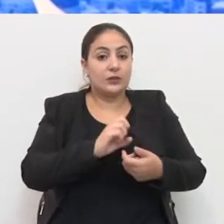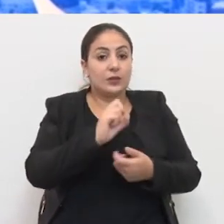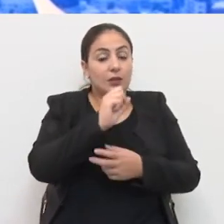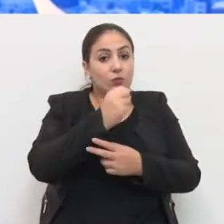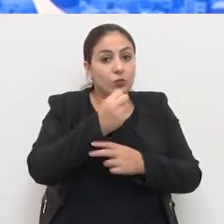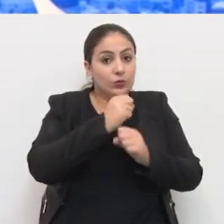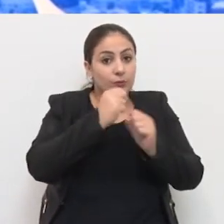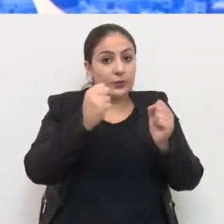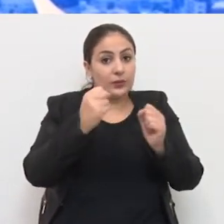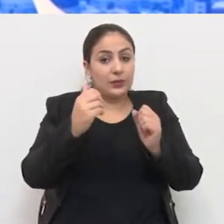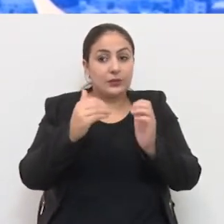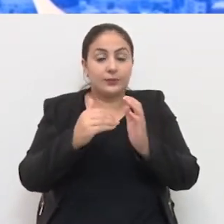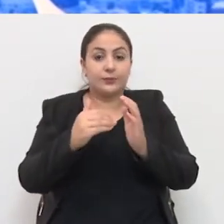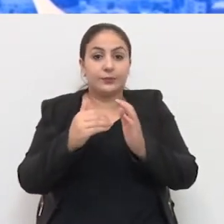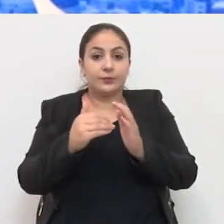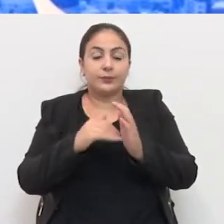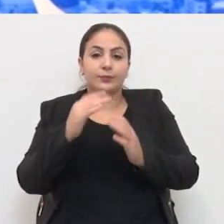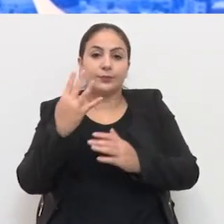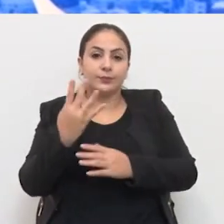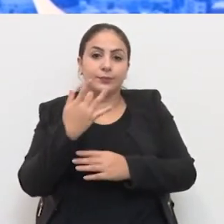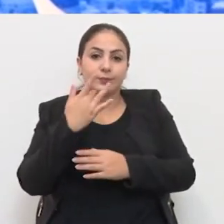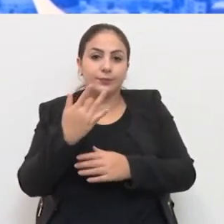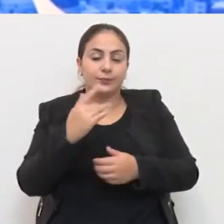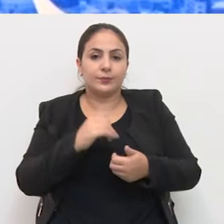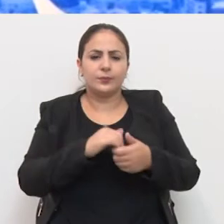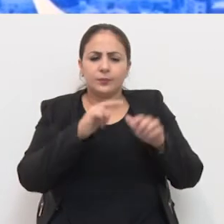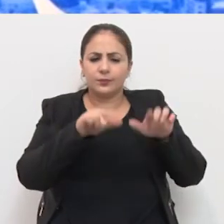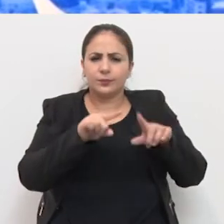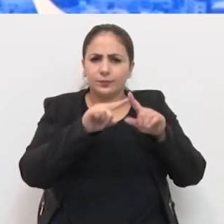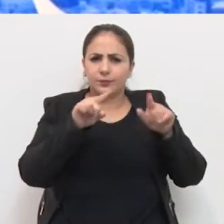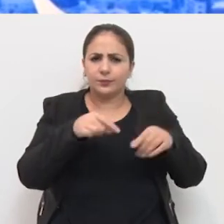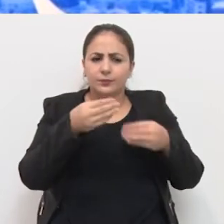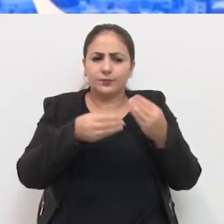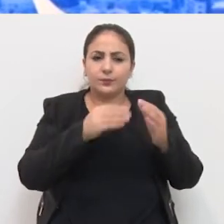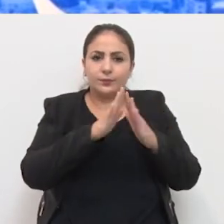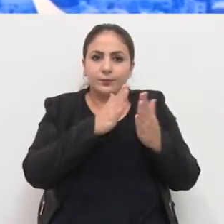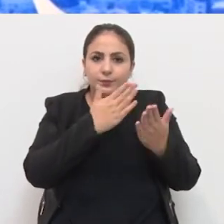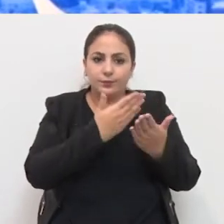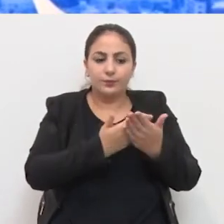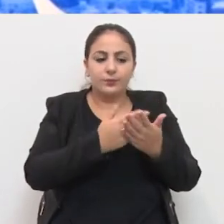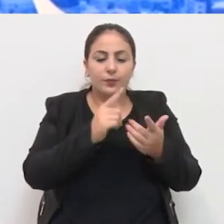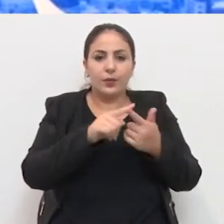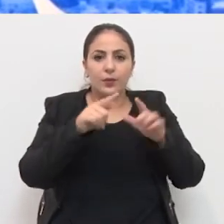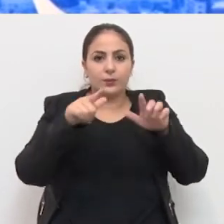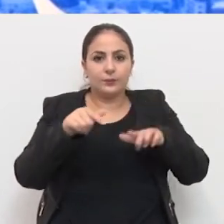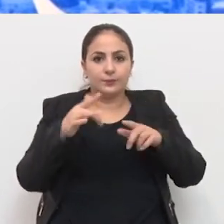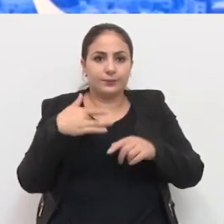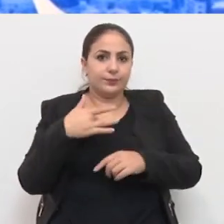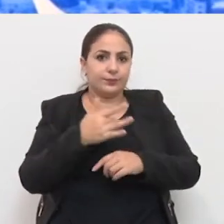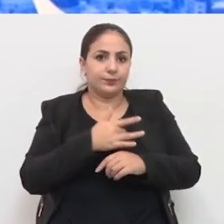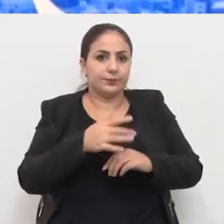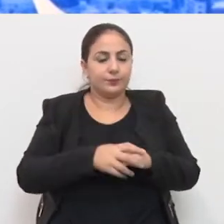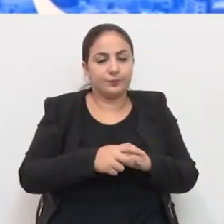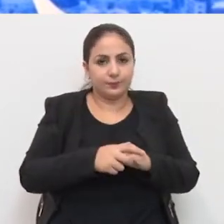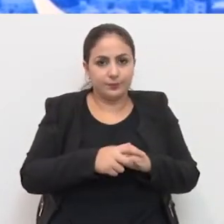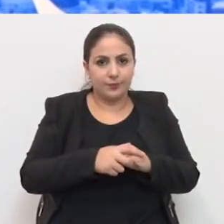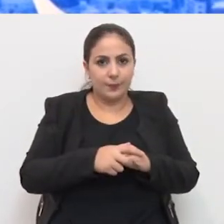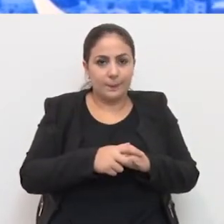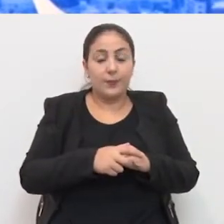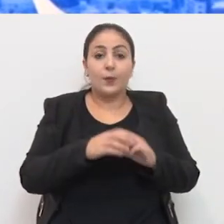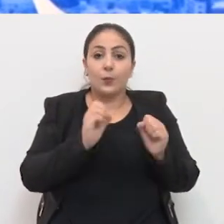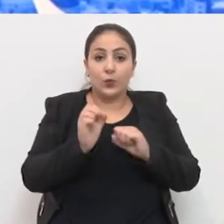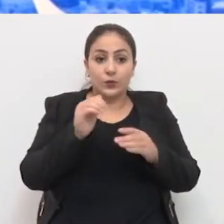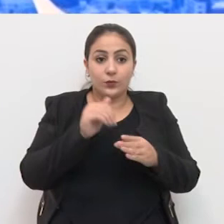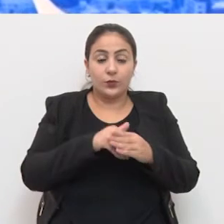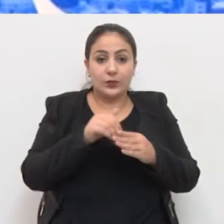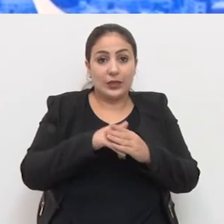entre as 8 horas da manhã e 4 da tarde, em locais públicos como escolas e unidades de saúde.